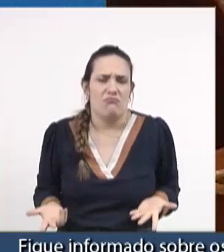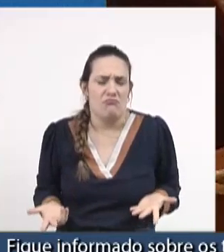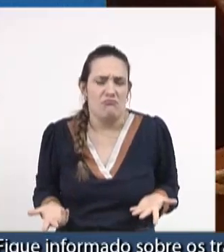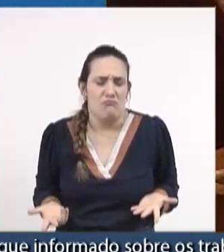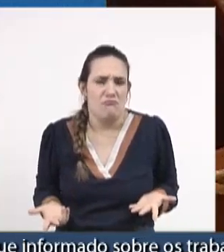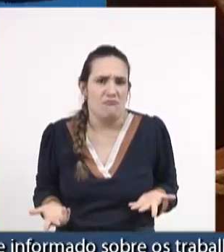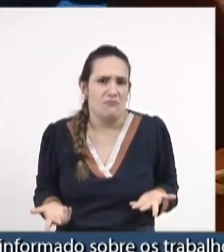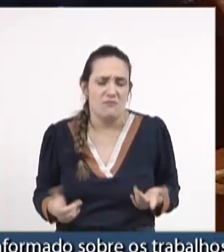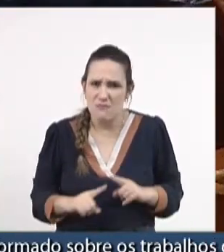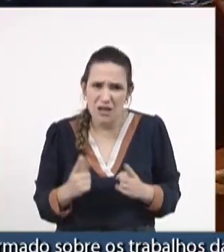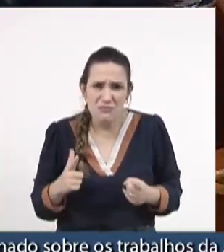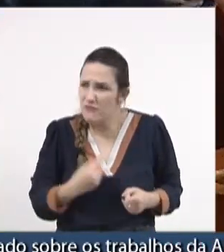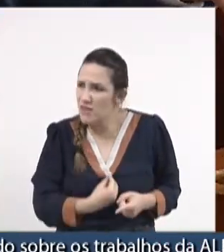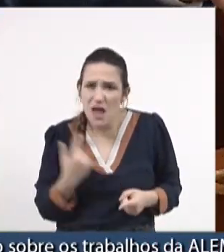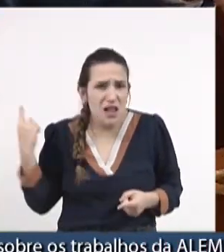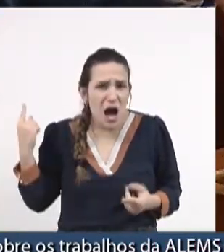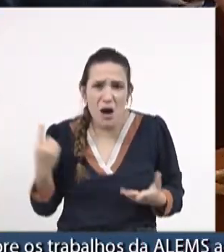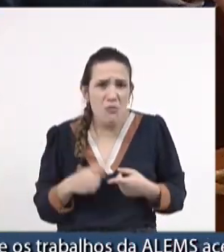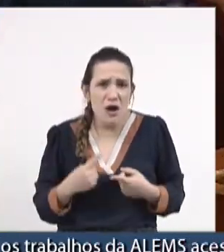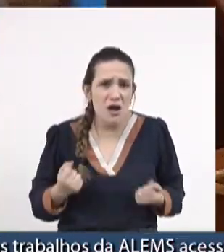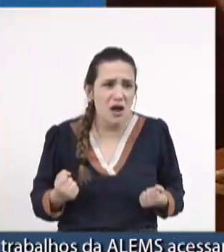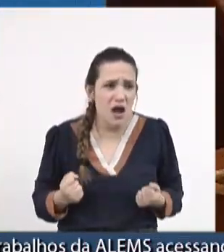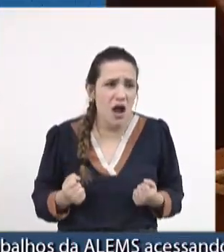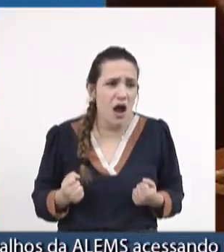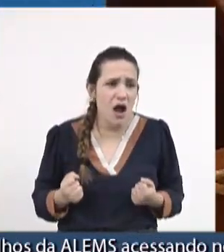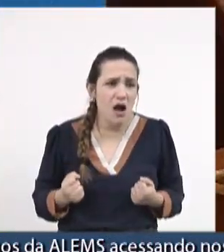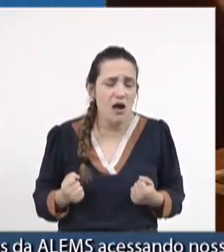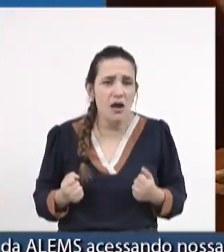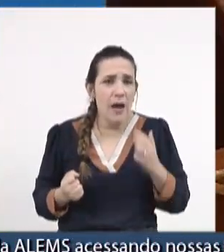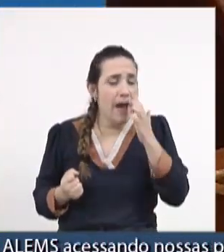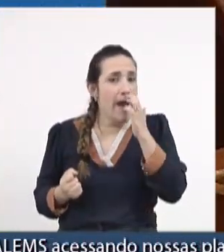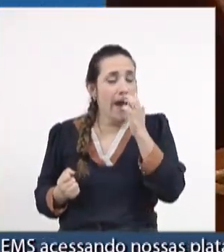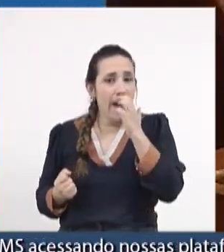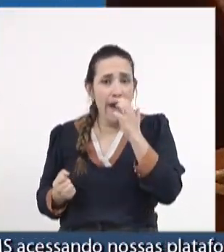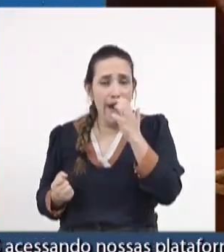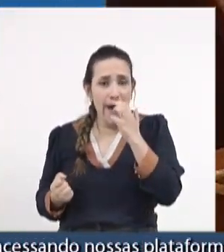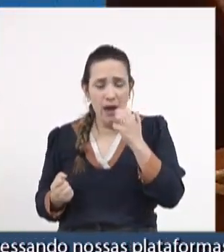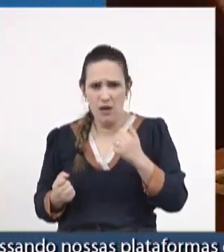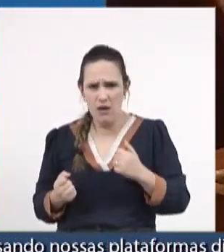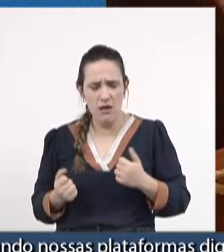morou lá. Mas se lá era Brasil, aqui não tinha